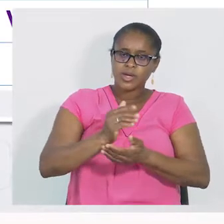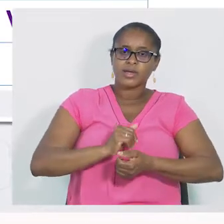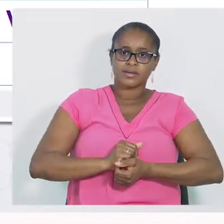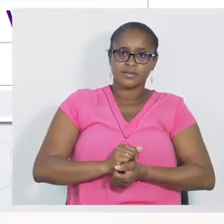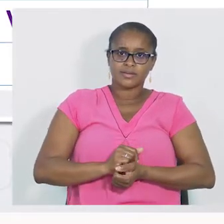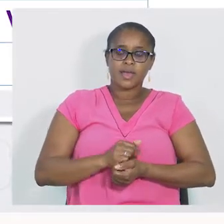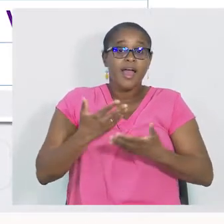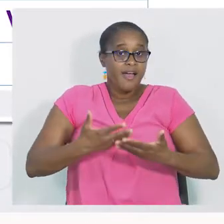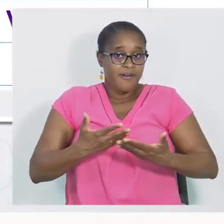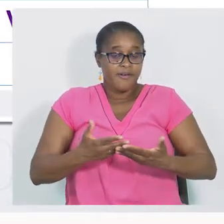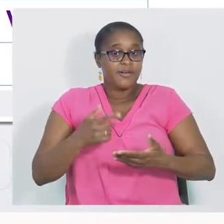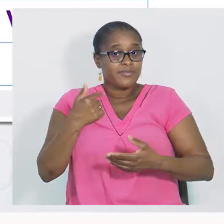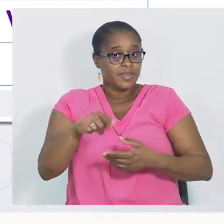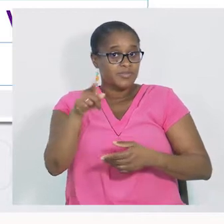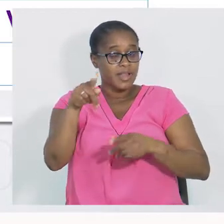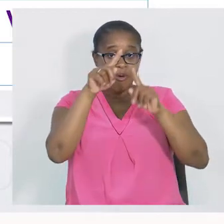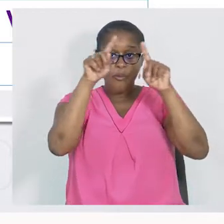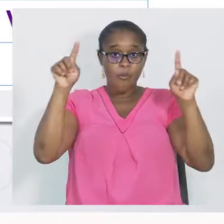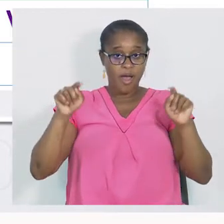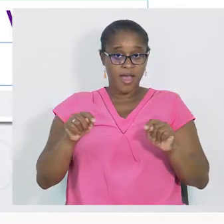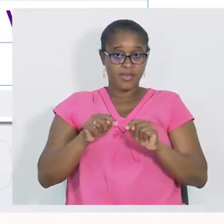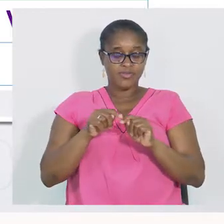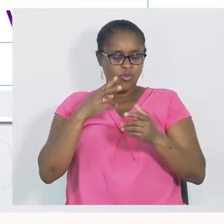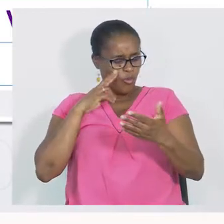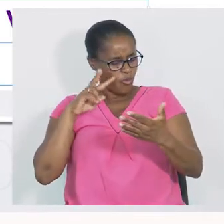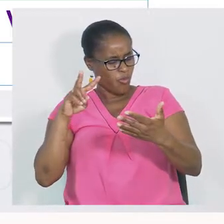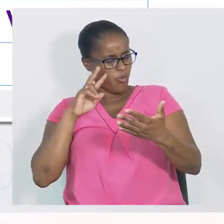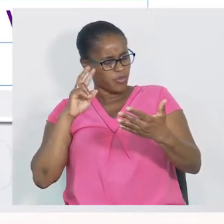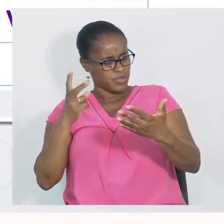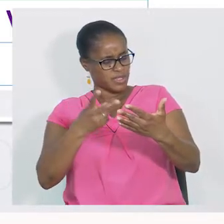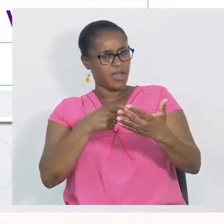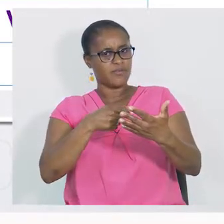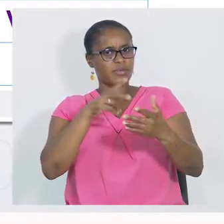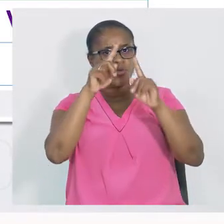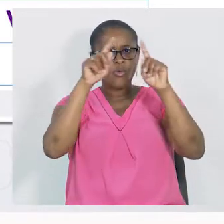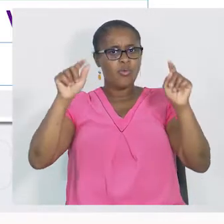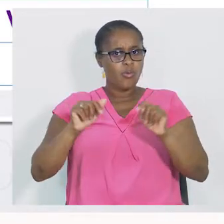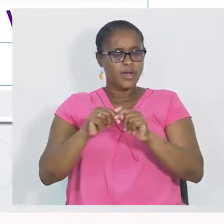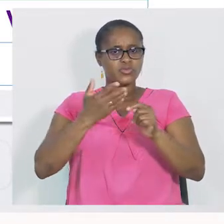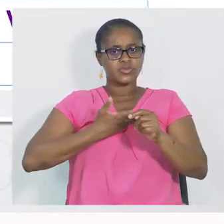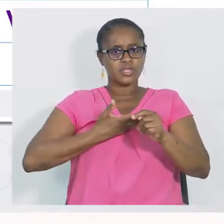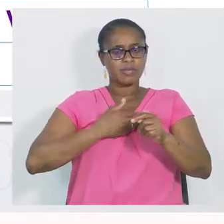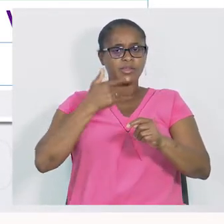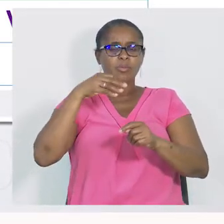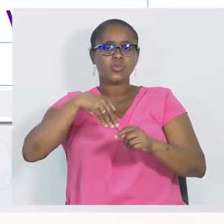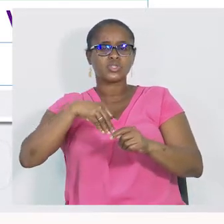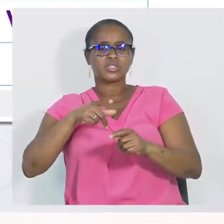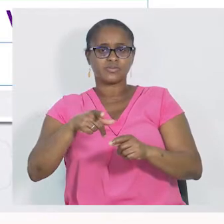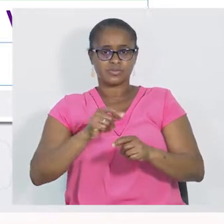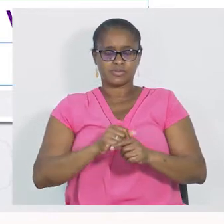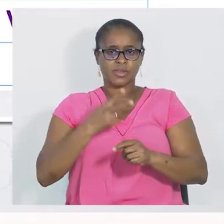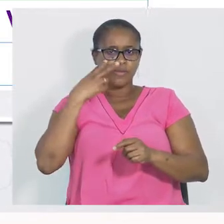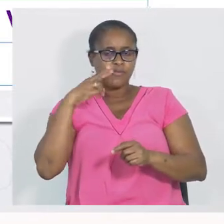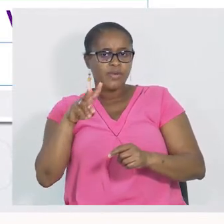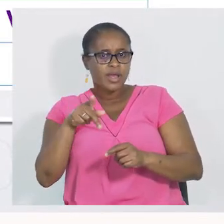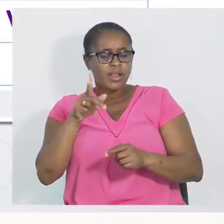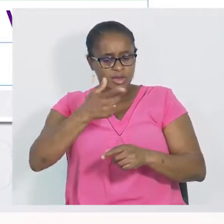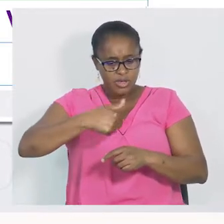ver? Sempre vem, depois vem o nome logo a seguir. Ok? Então, a essas palavras, a essas expressões, damos o nome